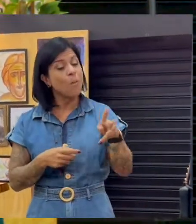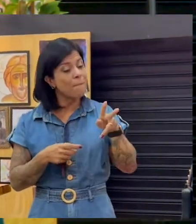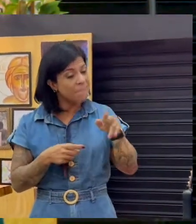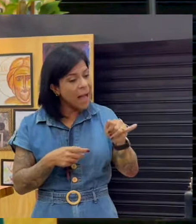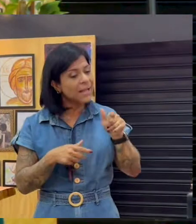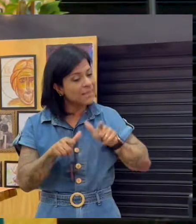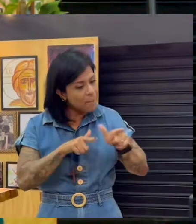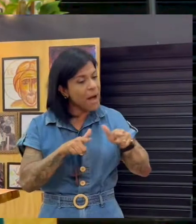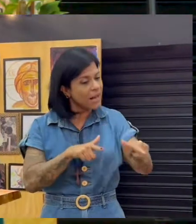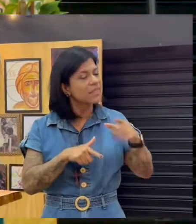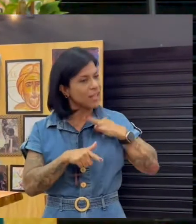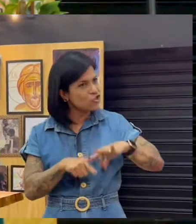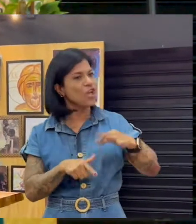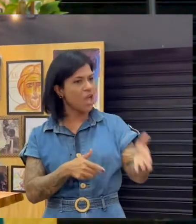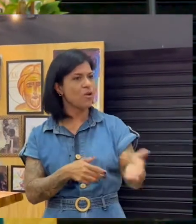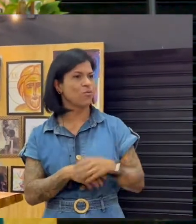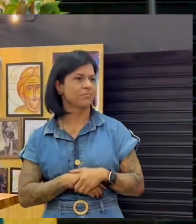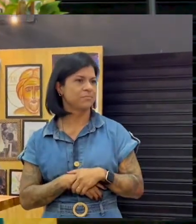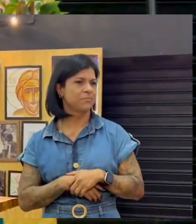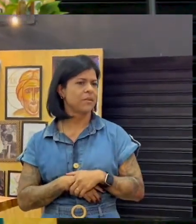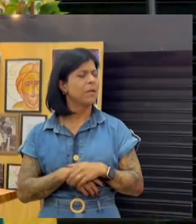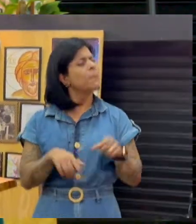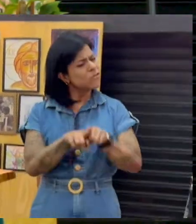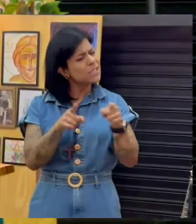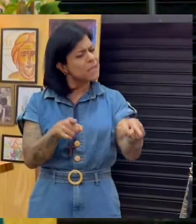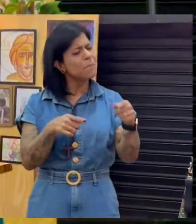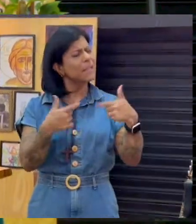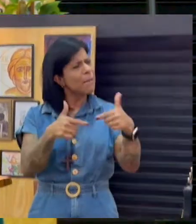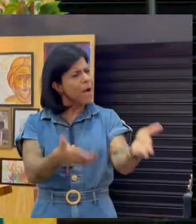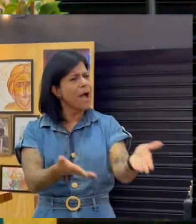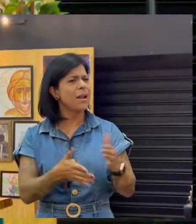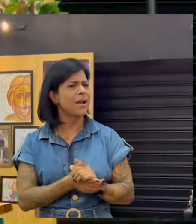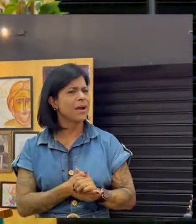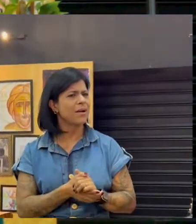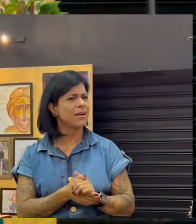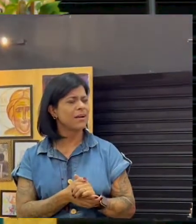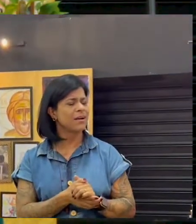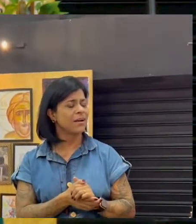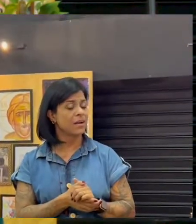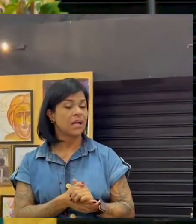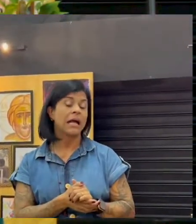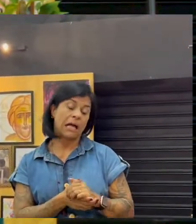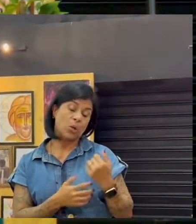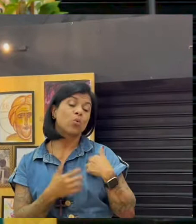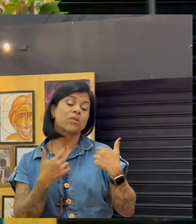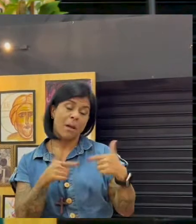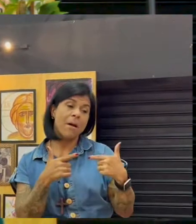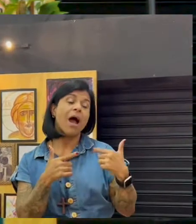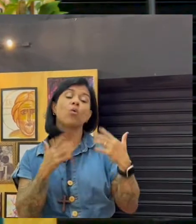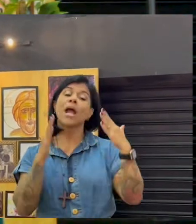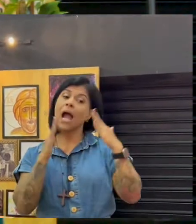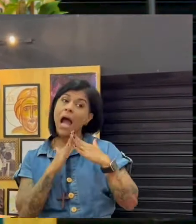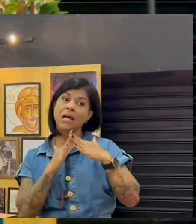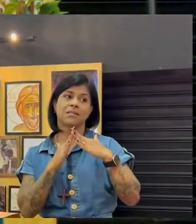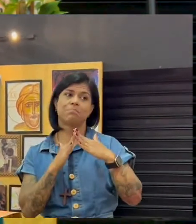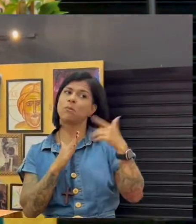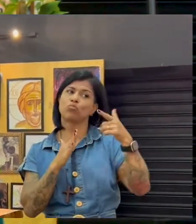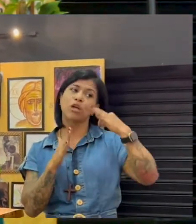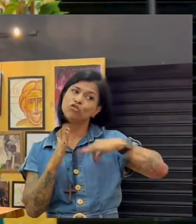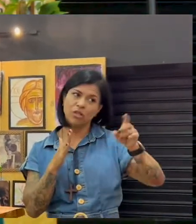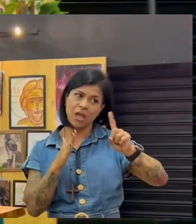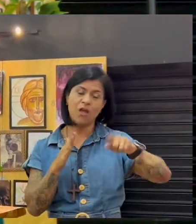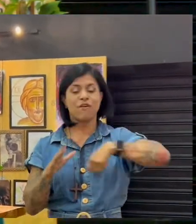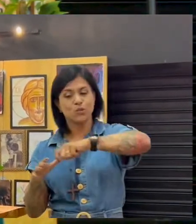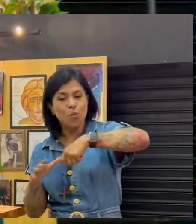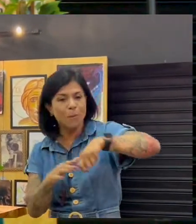saia daqui na cabeça, sabe? Mas saia com isso na sua cabeça, que você que trabalha dentro de casa, você está trabalhando também. Um trabalho lindo,